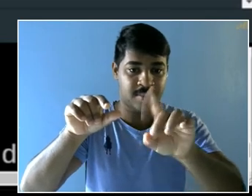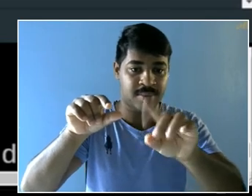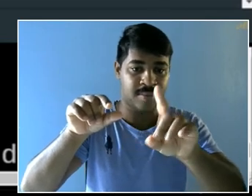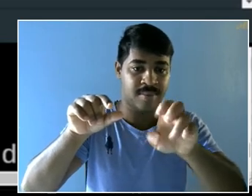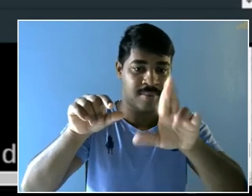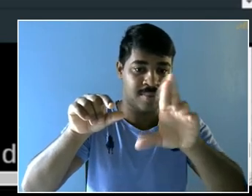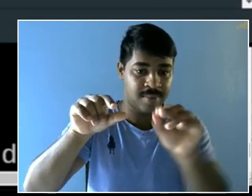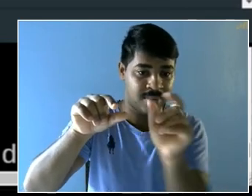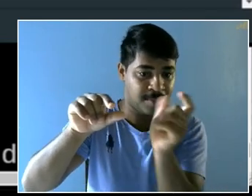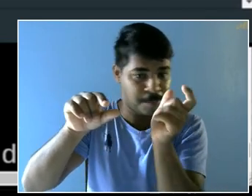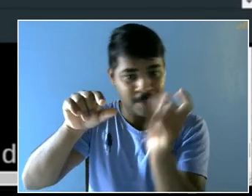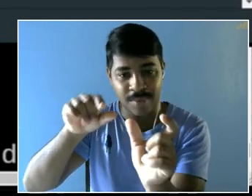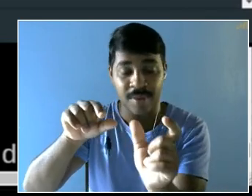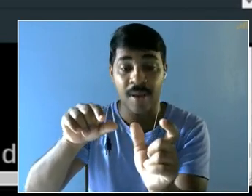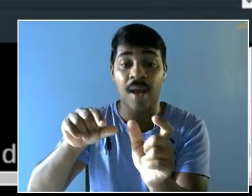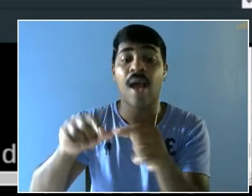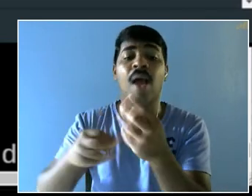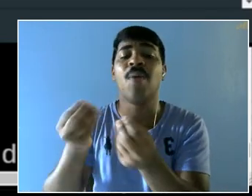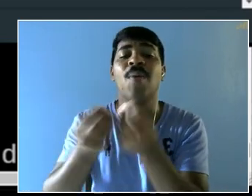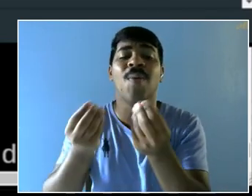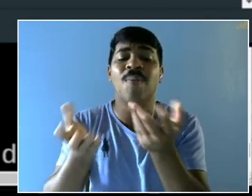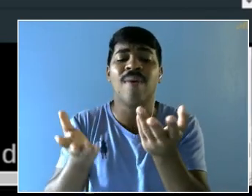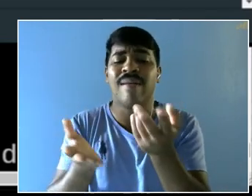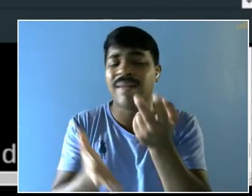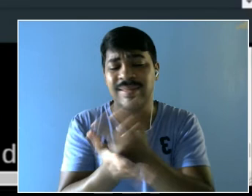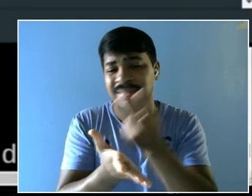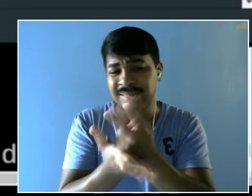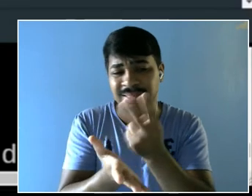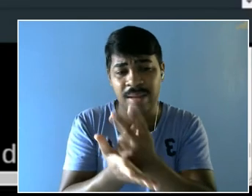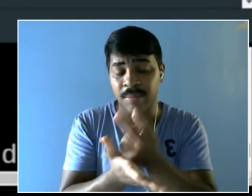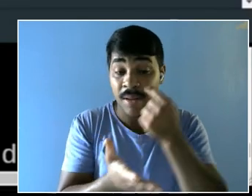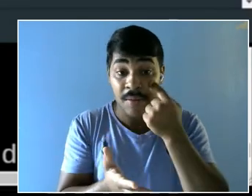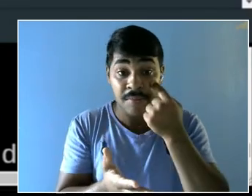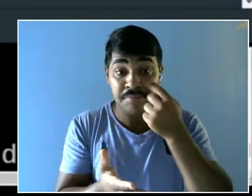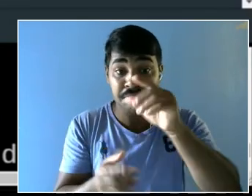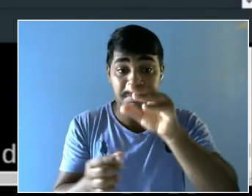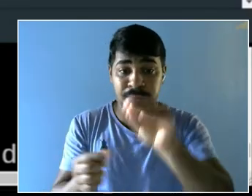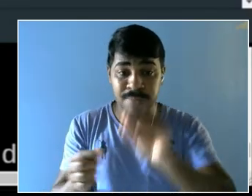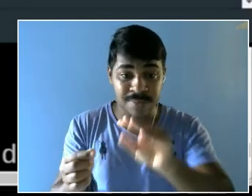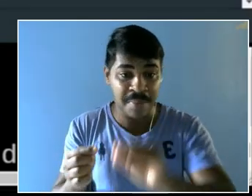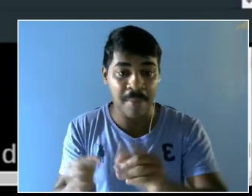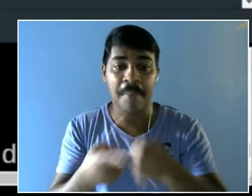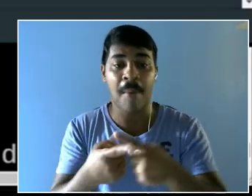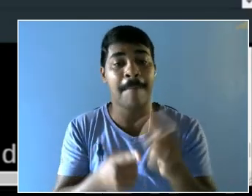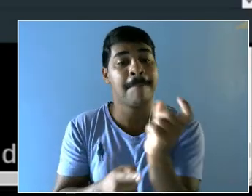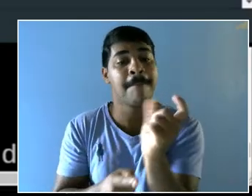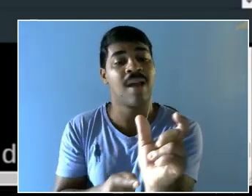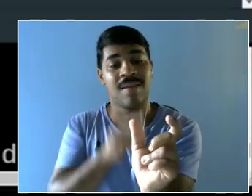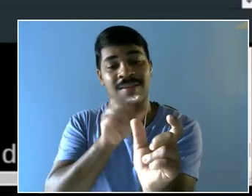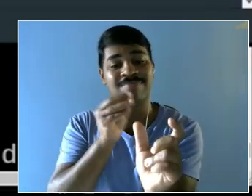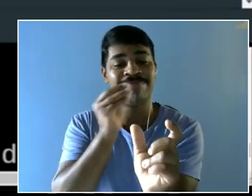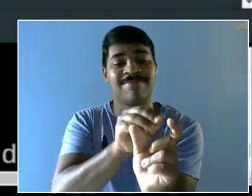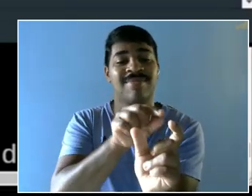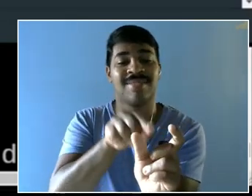repetir para sempre. Como é que a gente faria um programa que não repete para sempre usando essa estrutura? A gente teria que ter